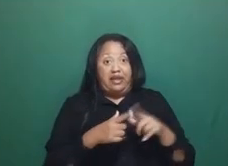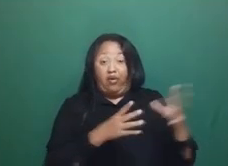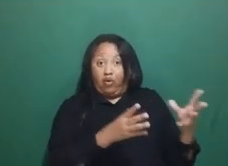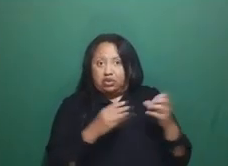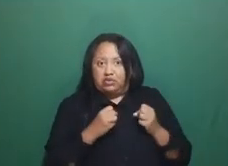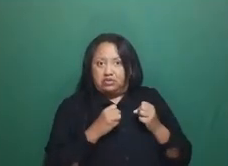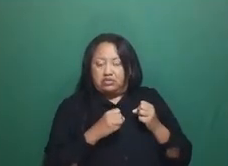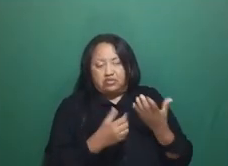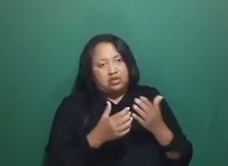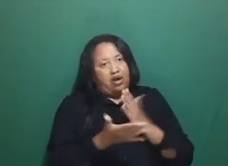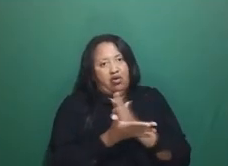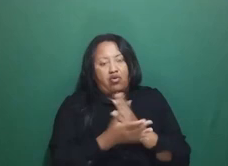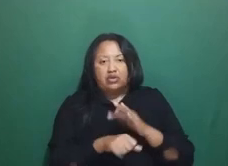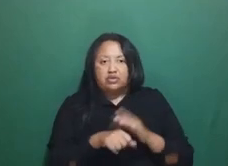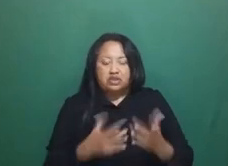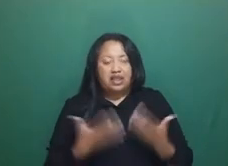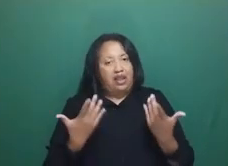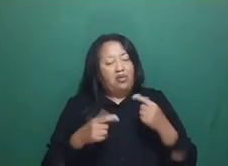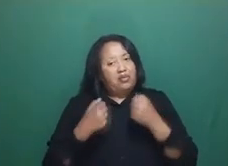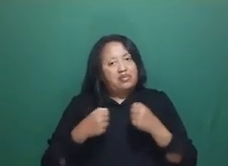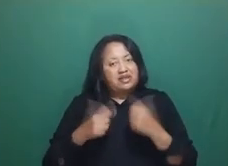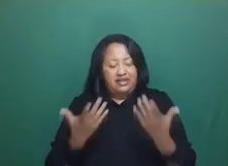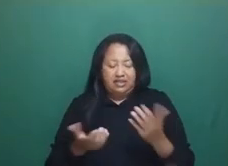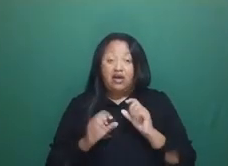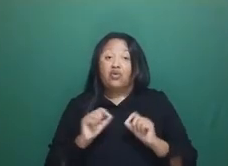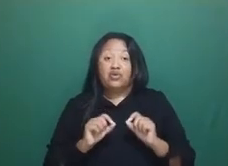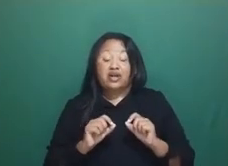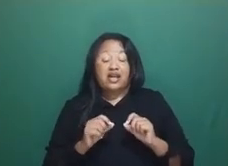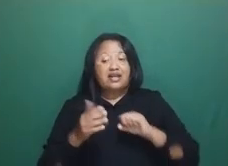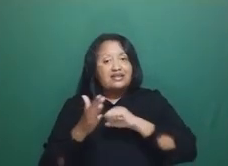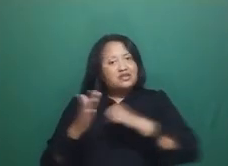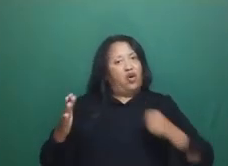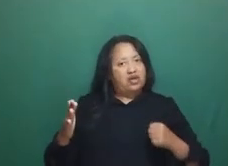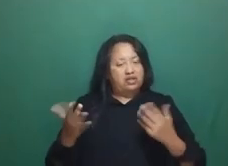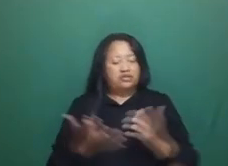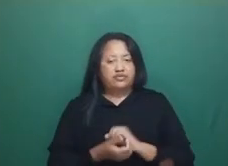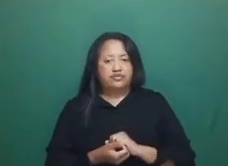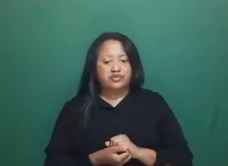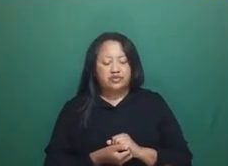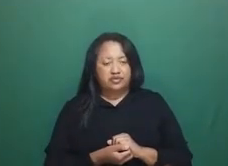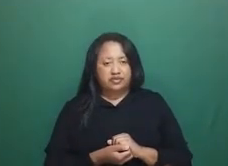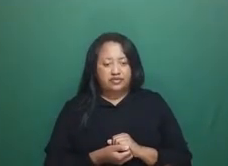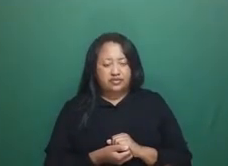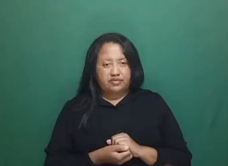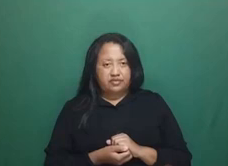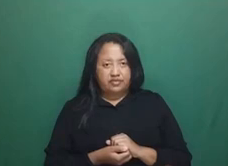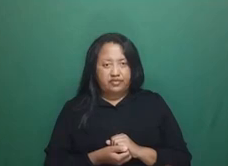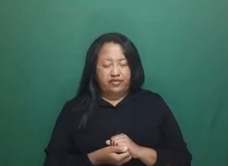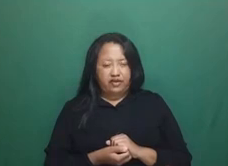preciso romper com isso agora né não sair do seu sentir menos culpadas